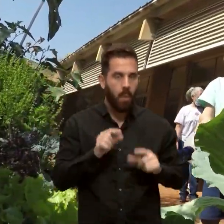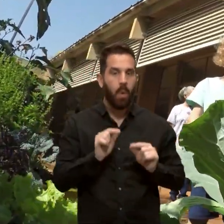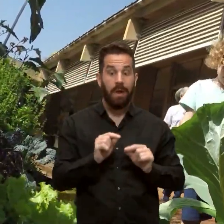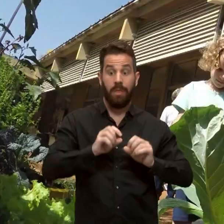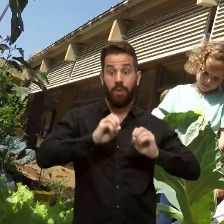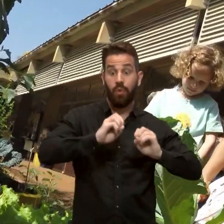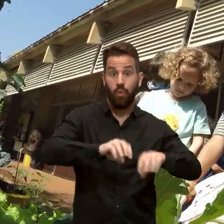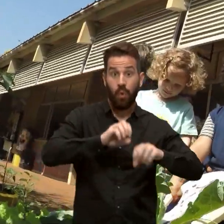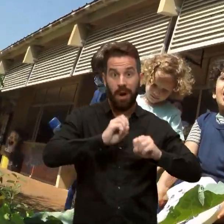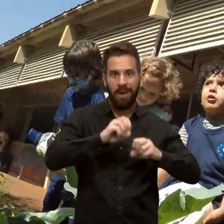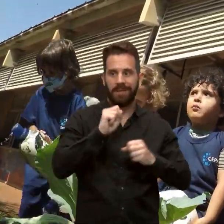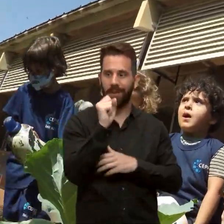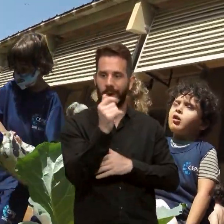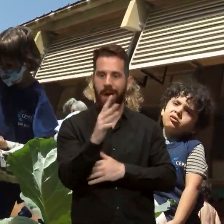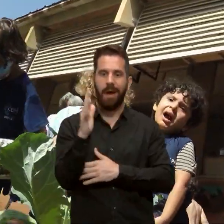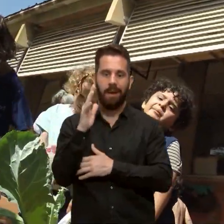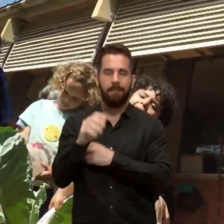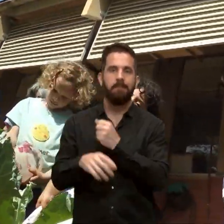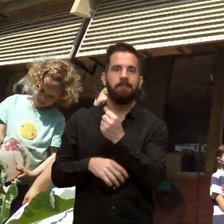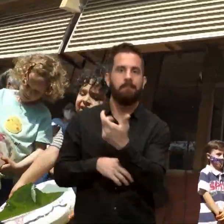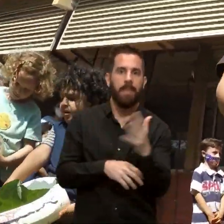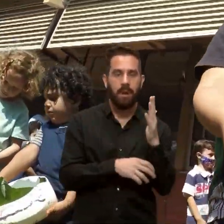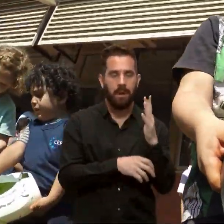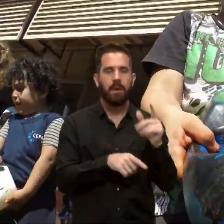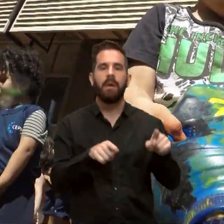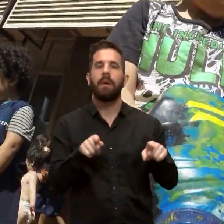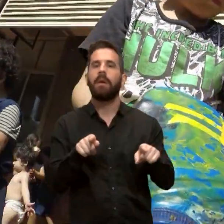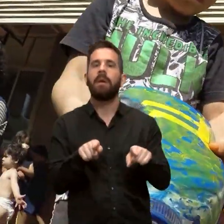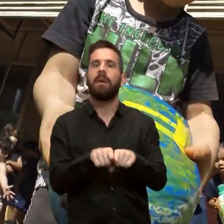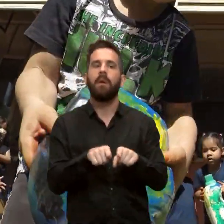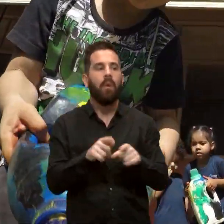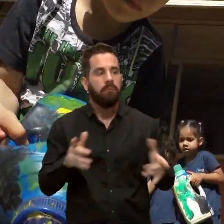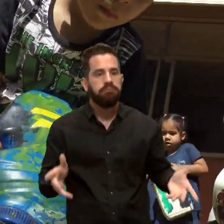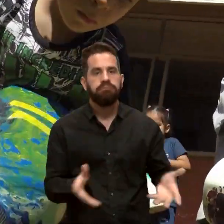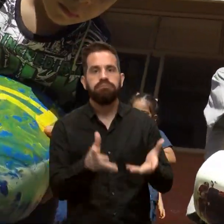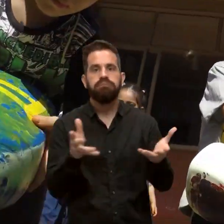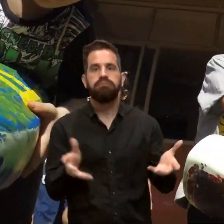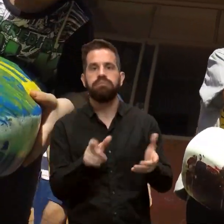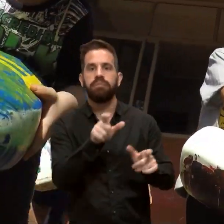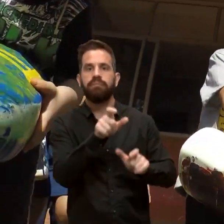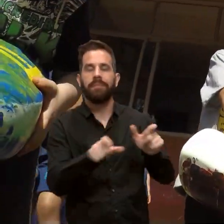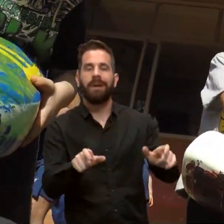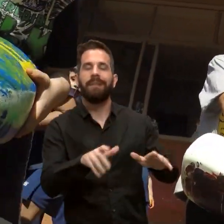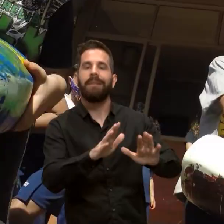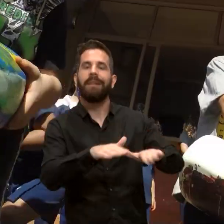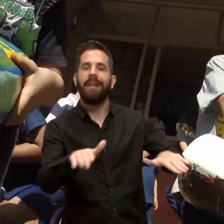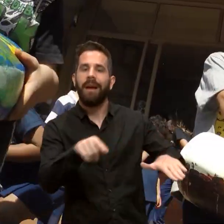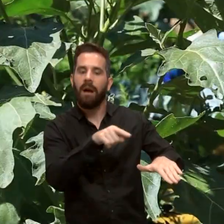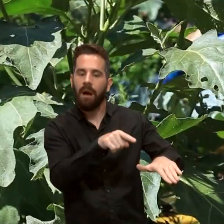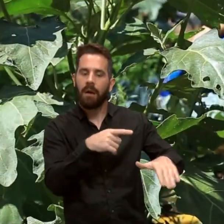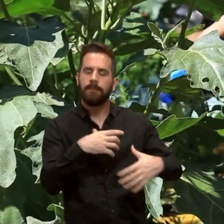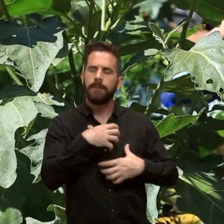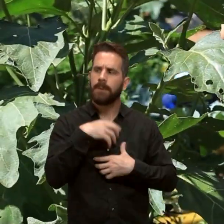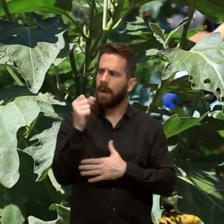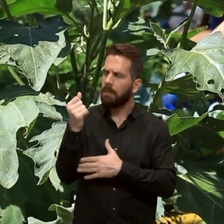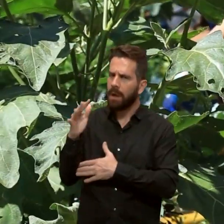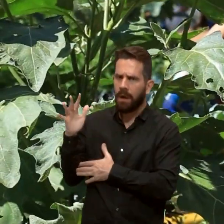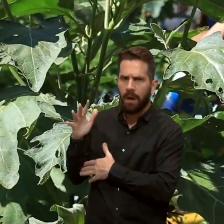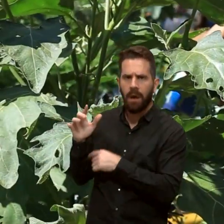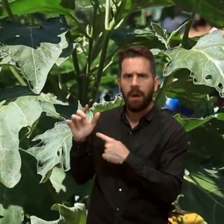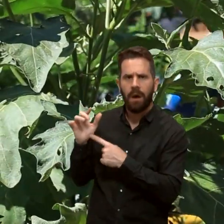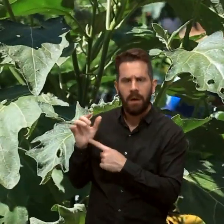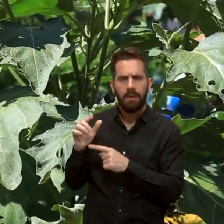no sentido de promover com as crianças o diálogo sobre o meio ambiente e os diversos e